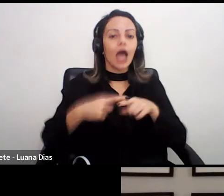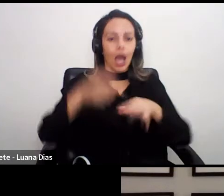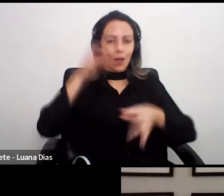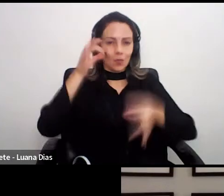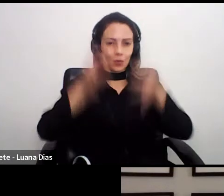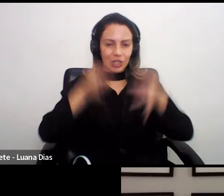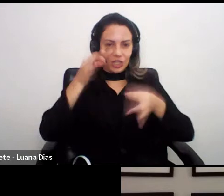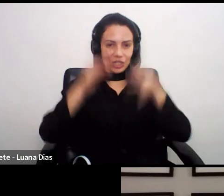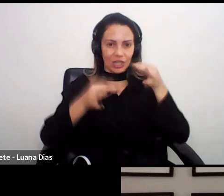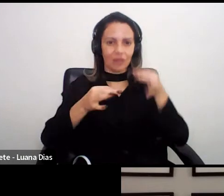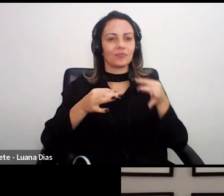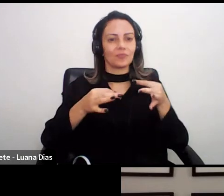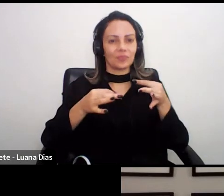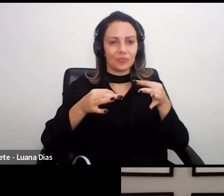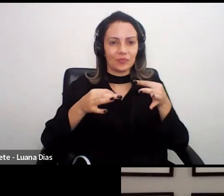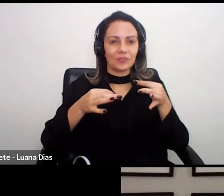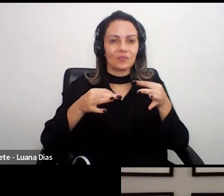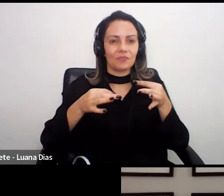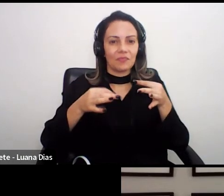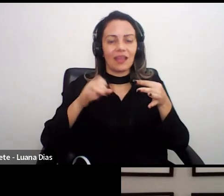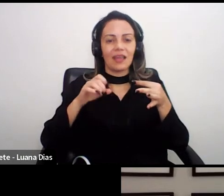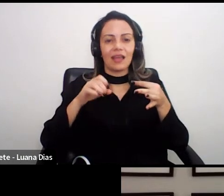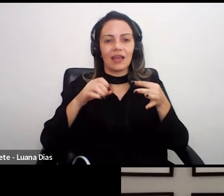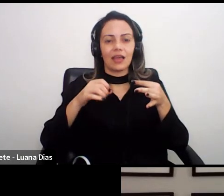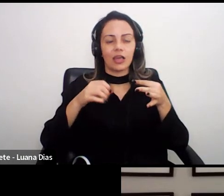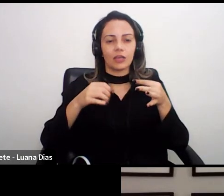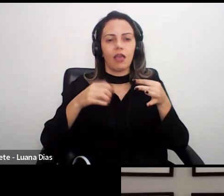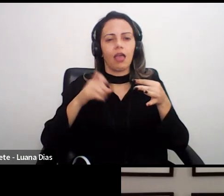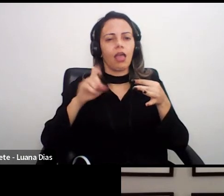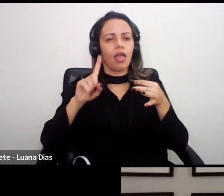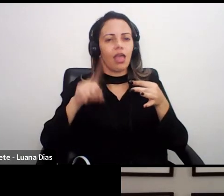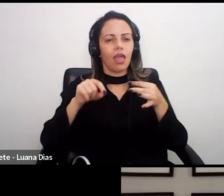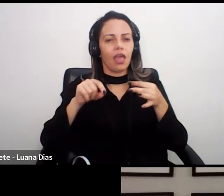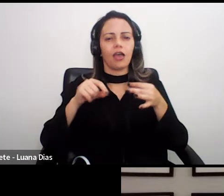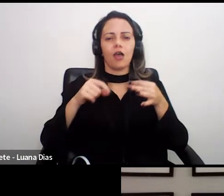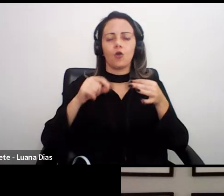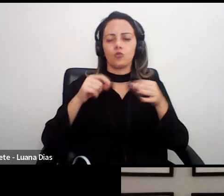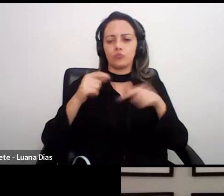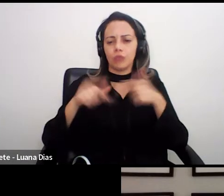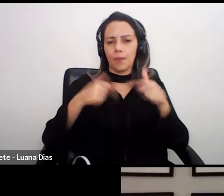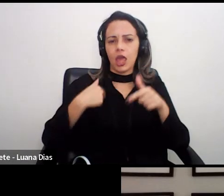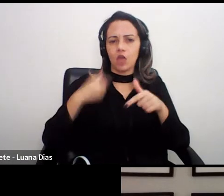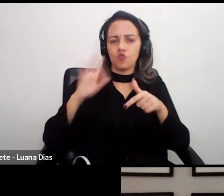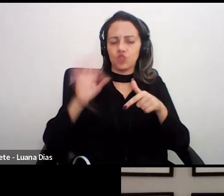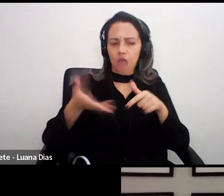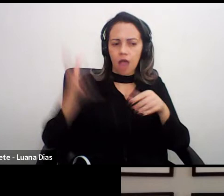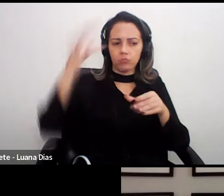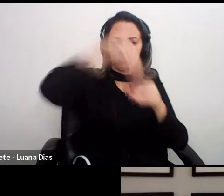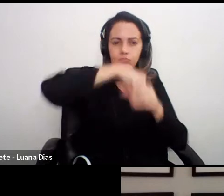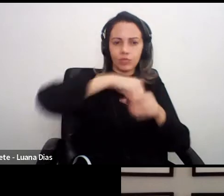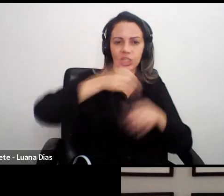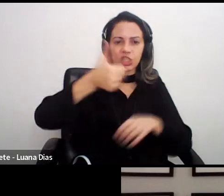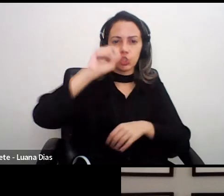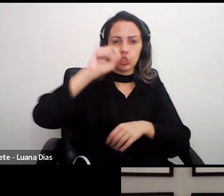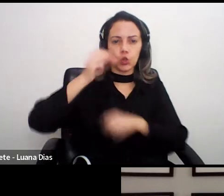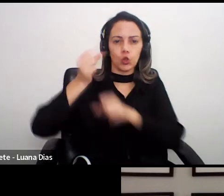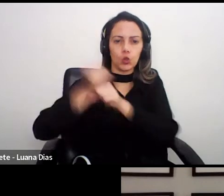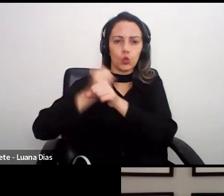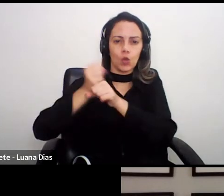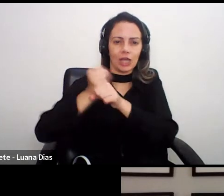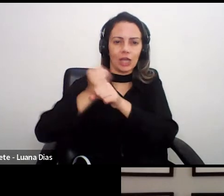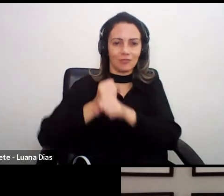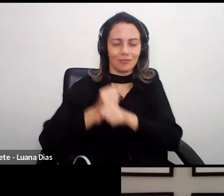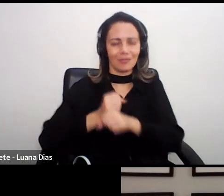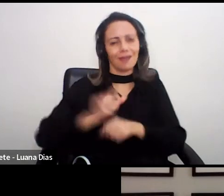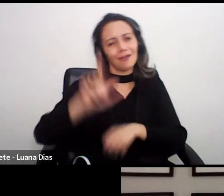justiça itinerante é uma política na qual eu estou envolvida há já 18 anos. Então, isso, obviamente,